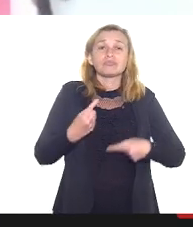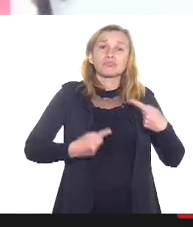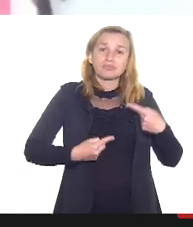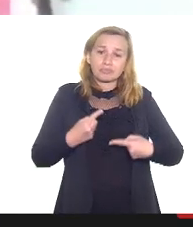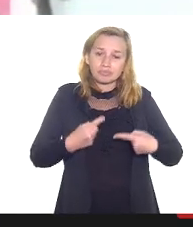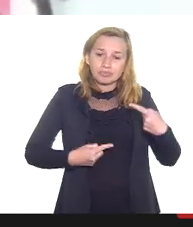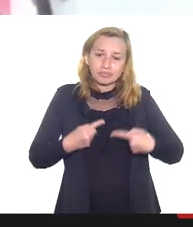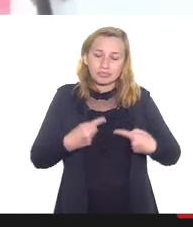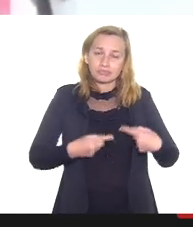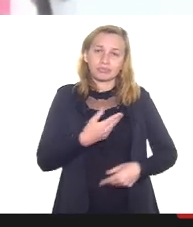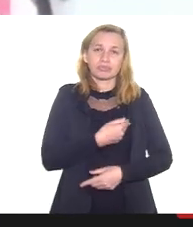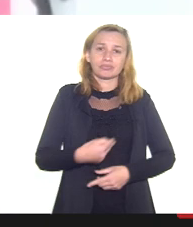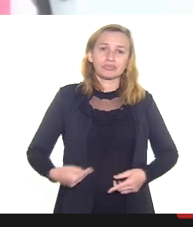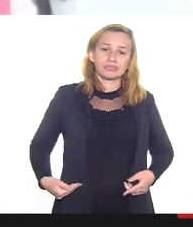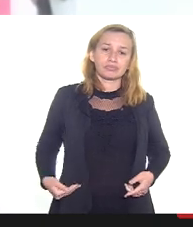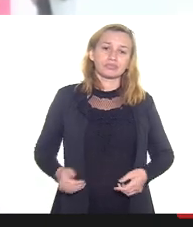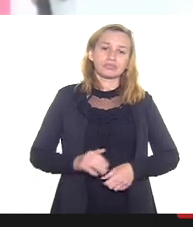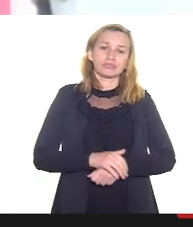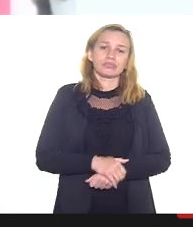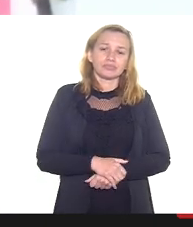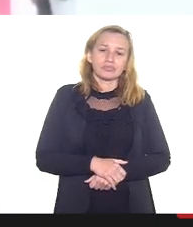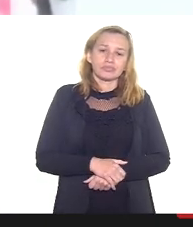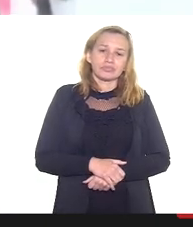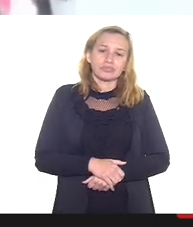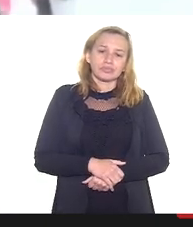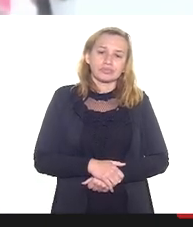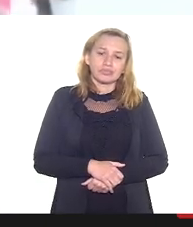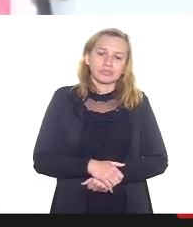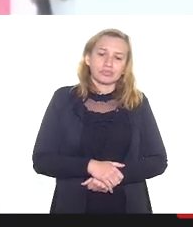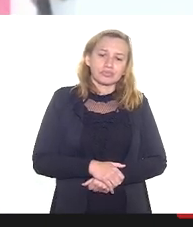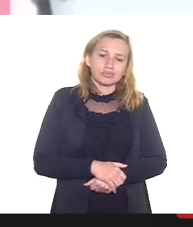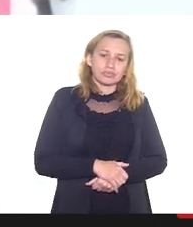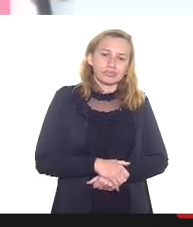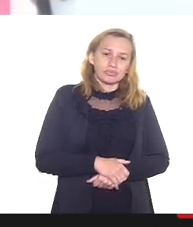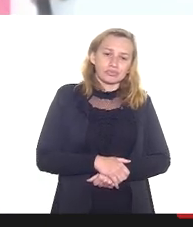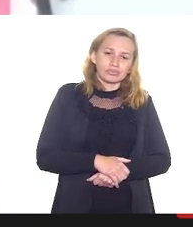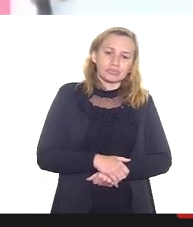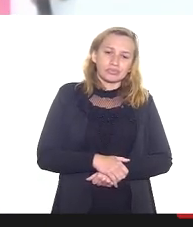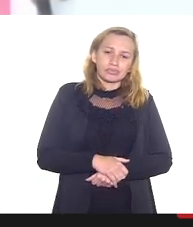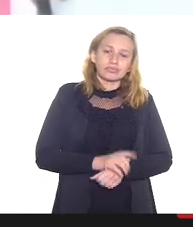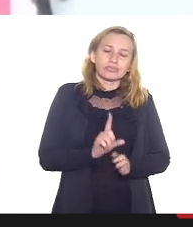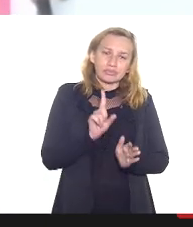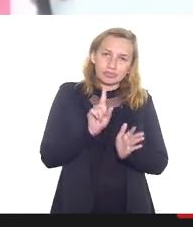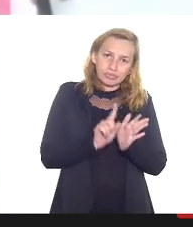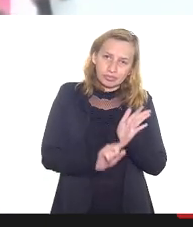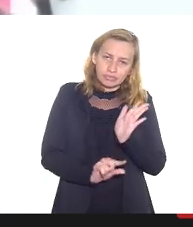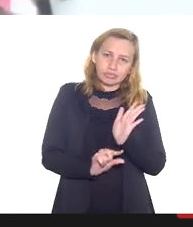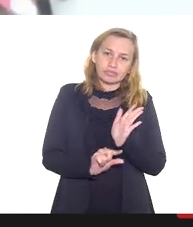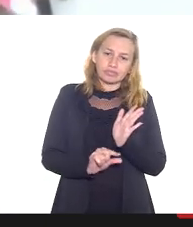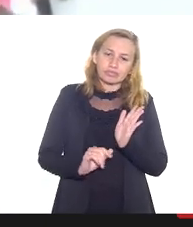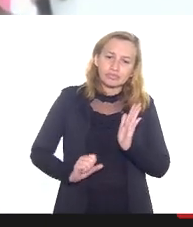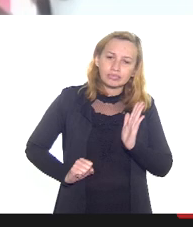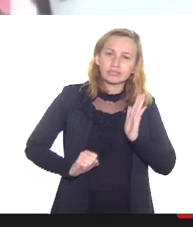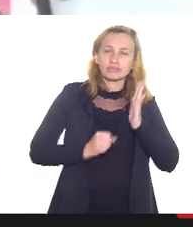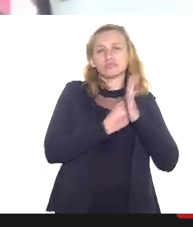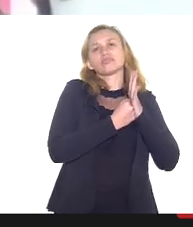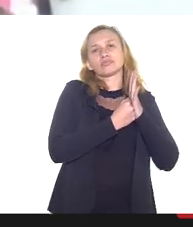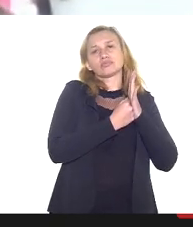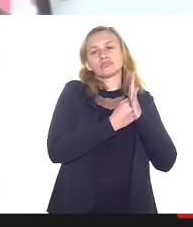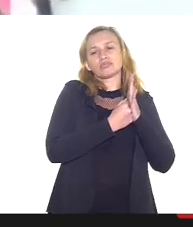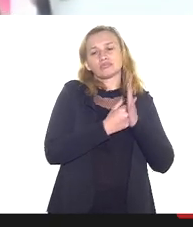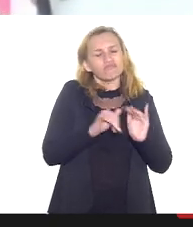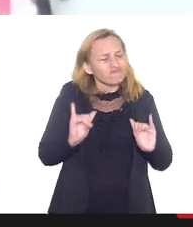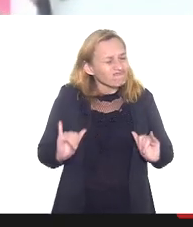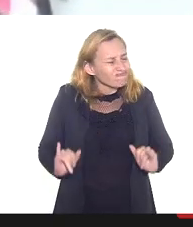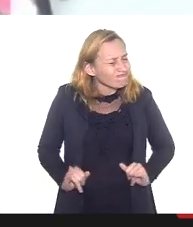políticas públicas que viessem a diminuir esse impacto